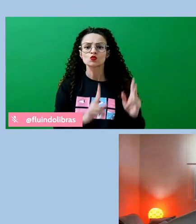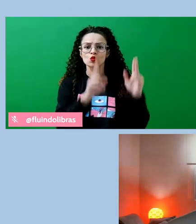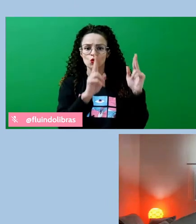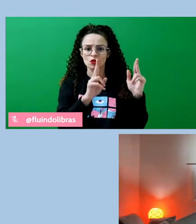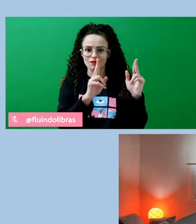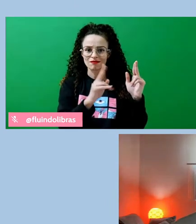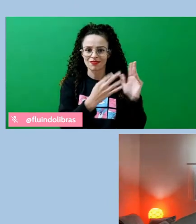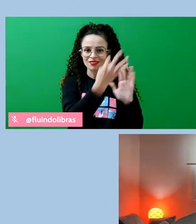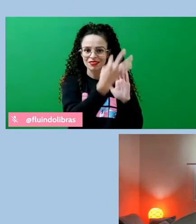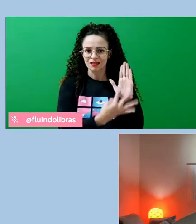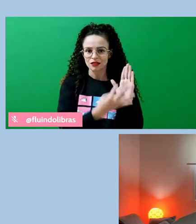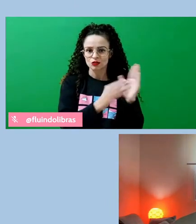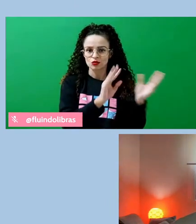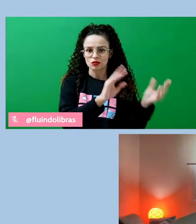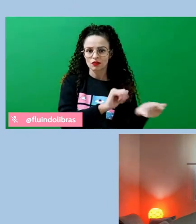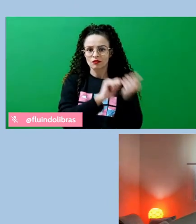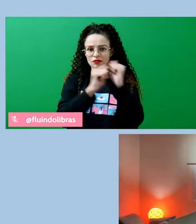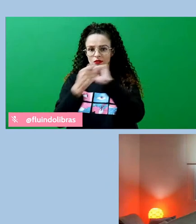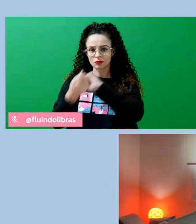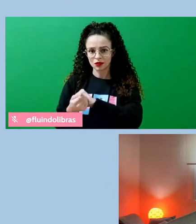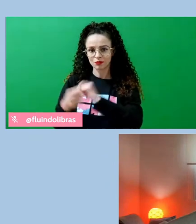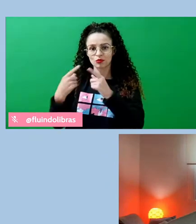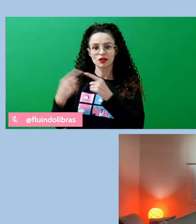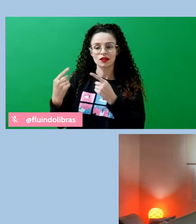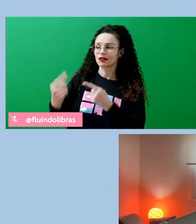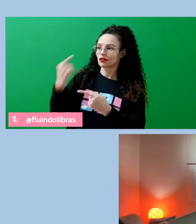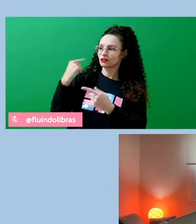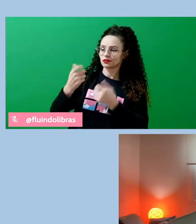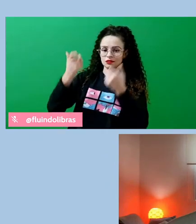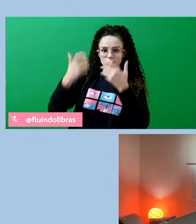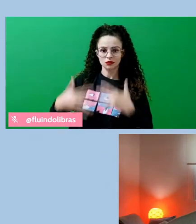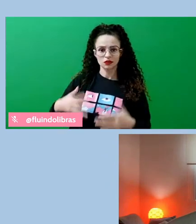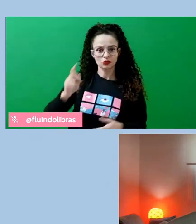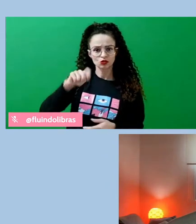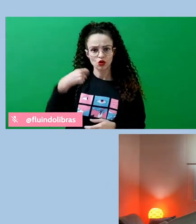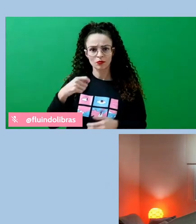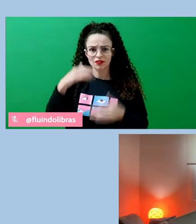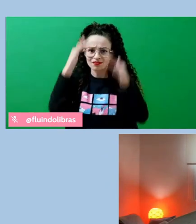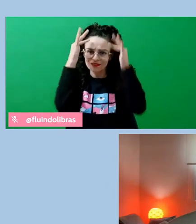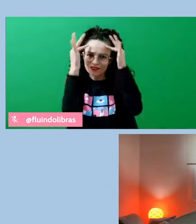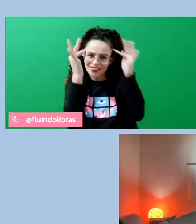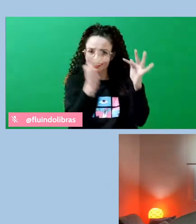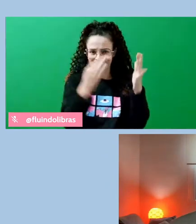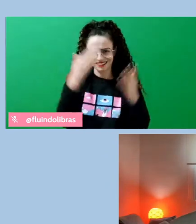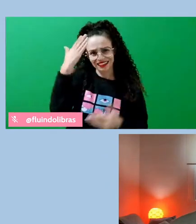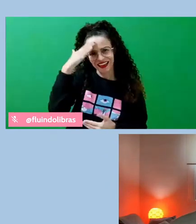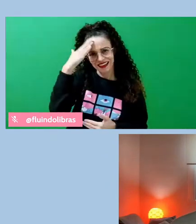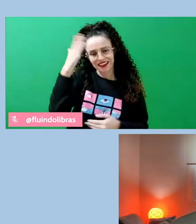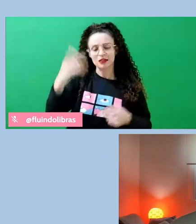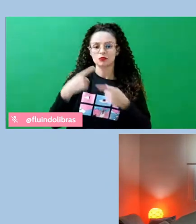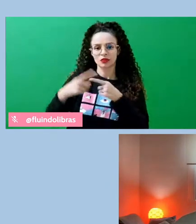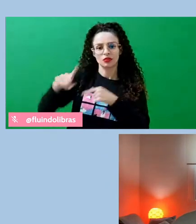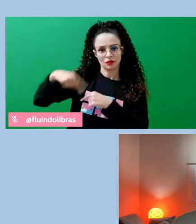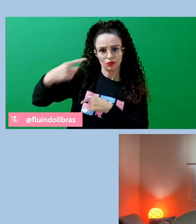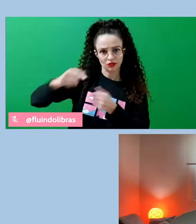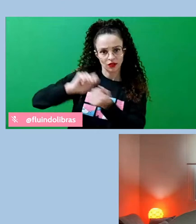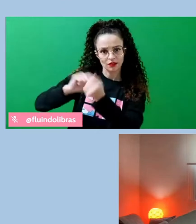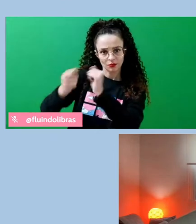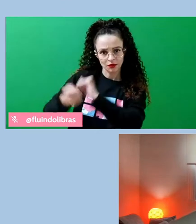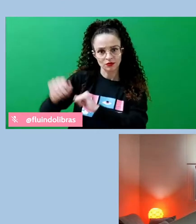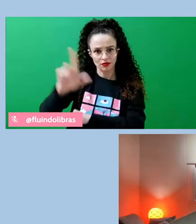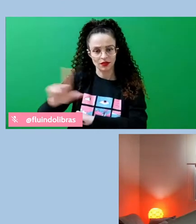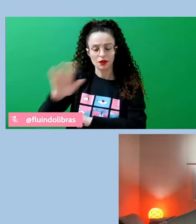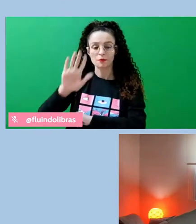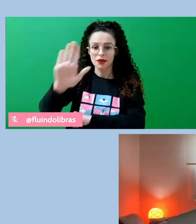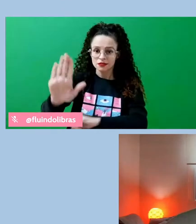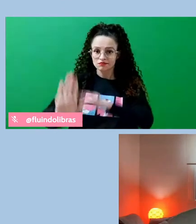né? Claro, claro. Porque, como a gente estava falando agora há pouco, sobre um pouco sobre fidelidade, né? Porque depois a gente vai para a pergunta sobre adaptações literárias, tá? Mas